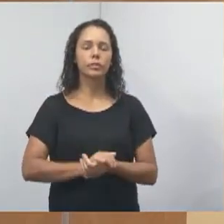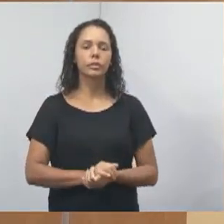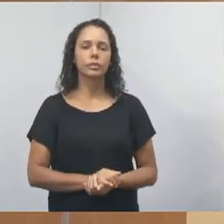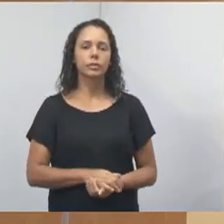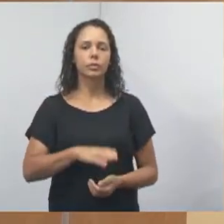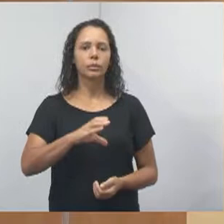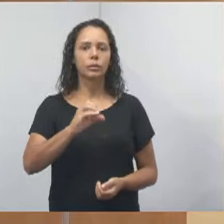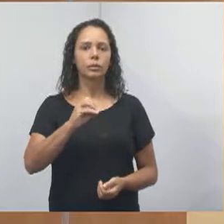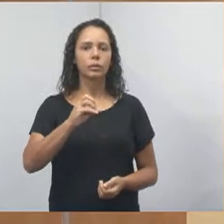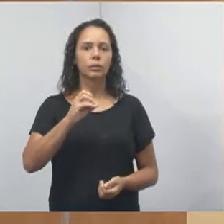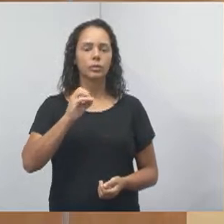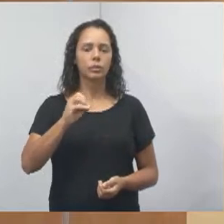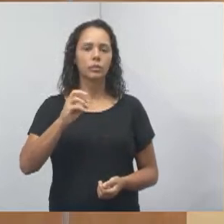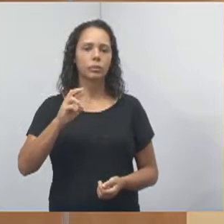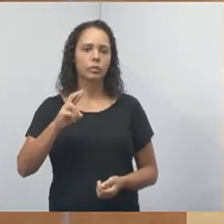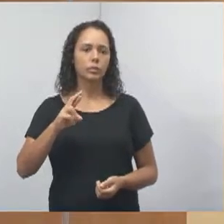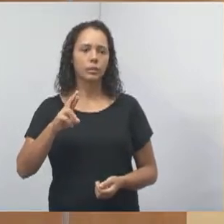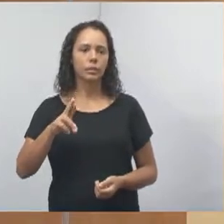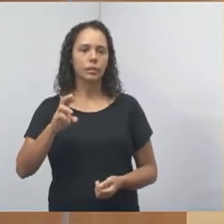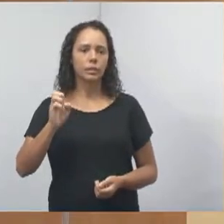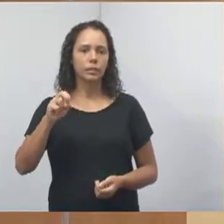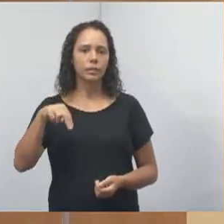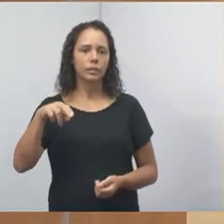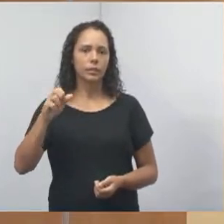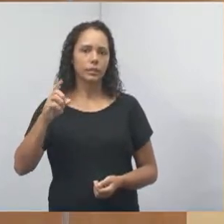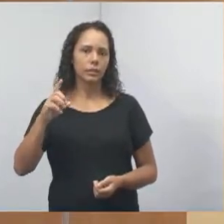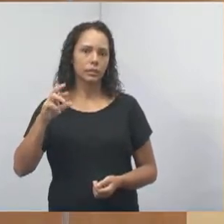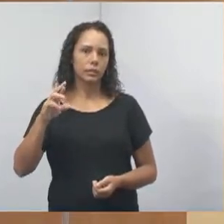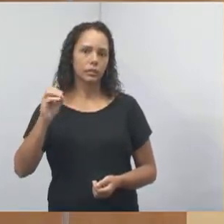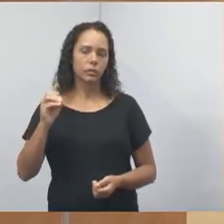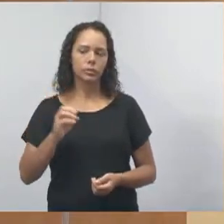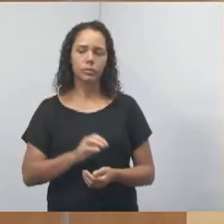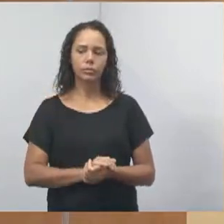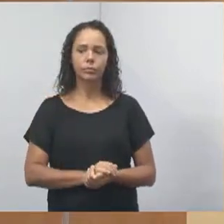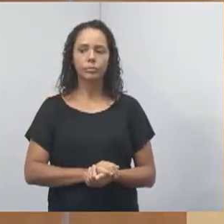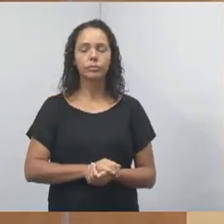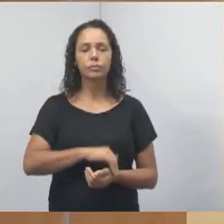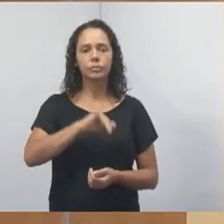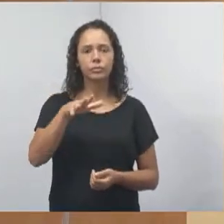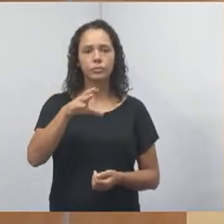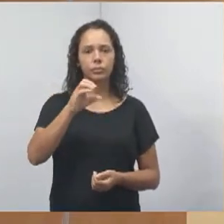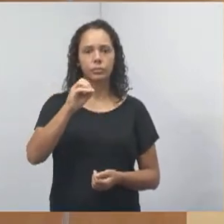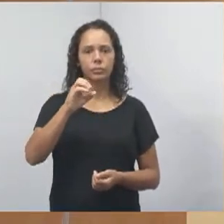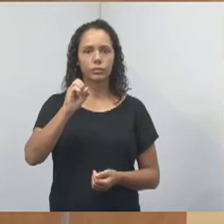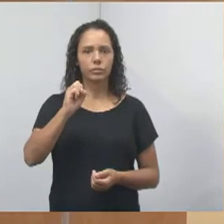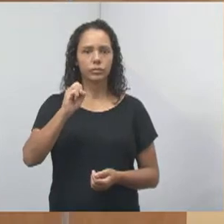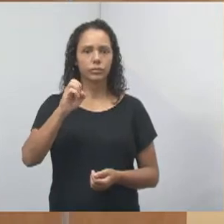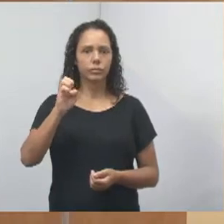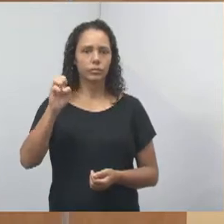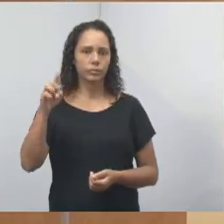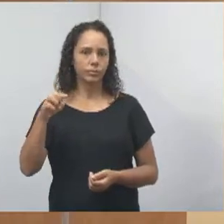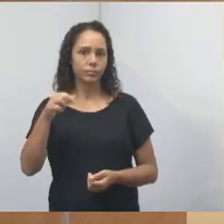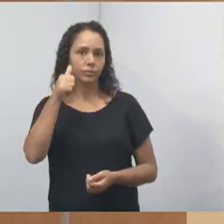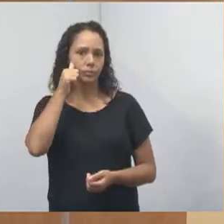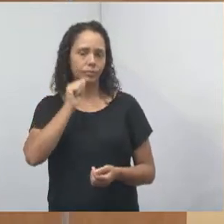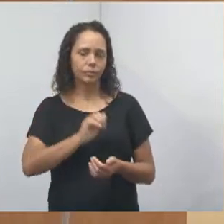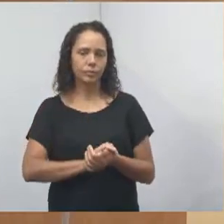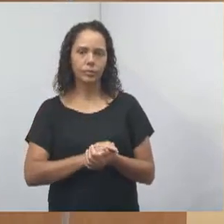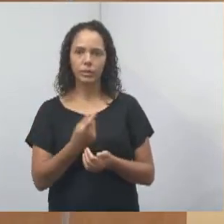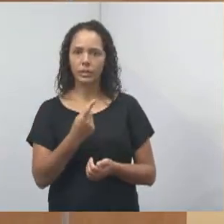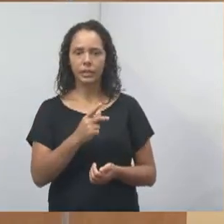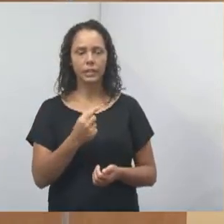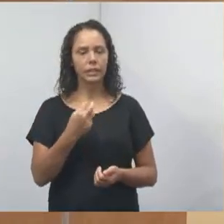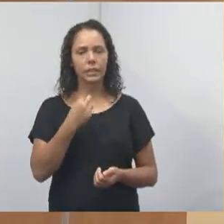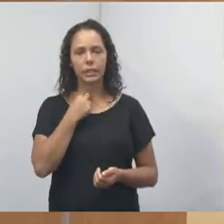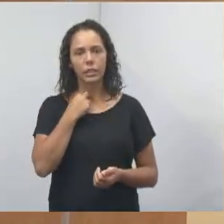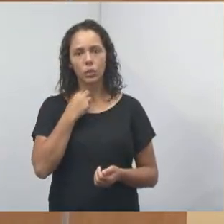da Fraternidade, nosso amigo Zé Carlos, a sua esposa Terezinha não pôde vir, e